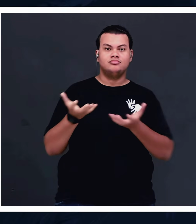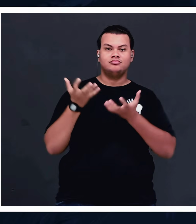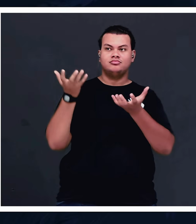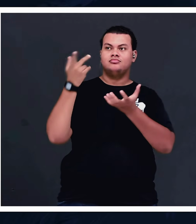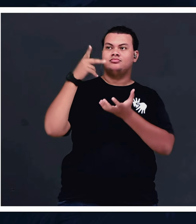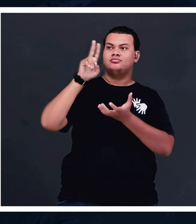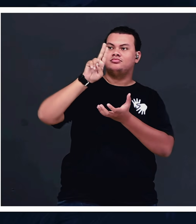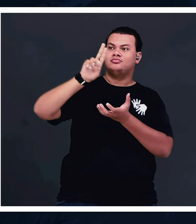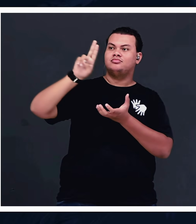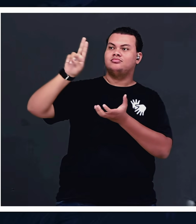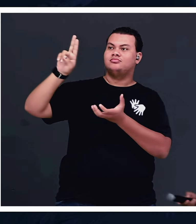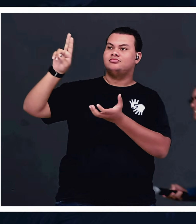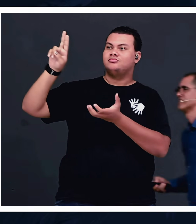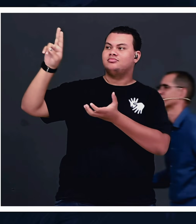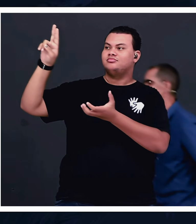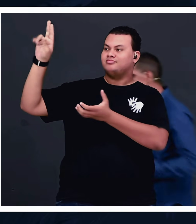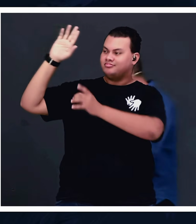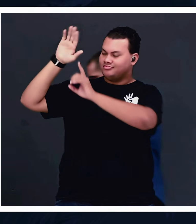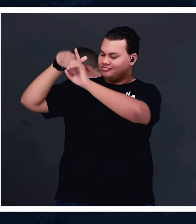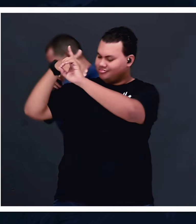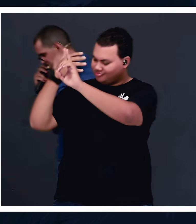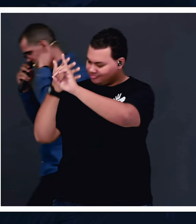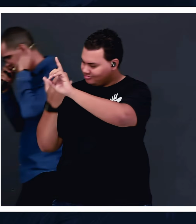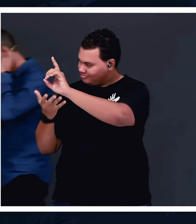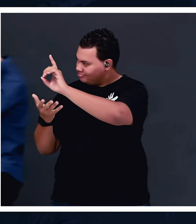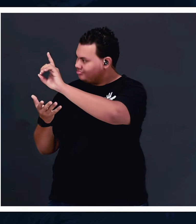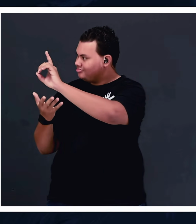Queremos o Teu nome